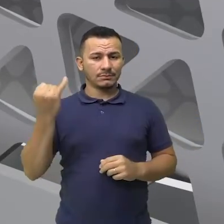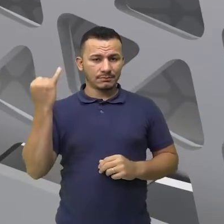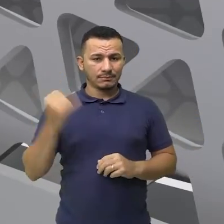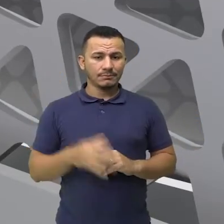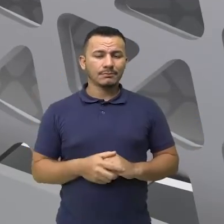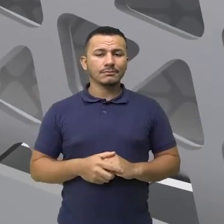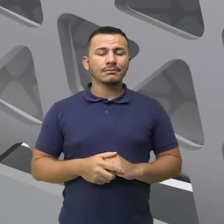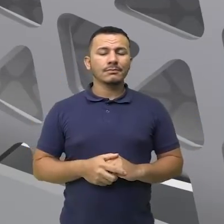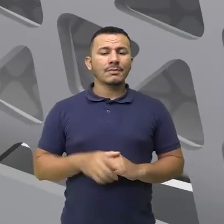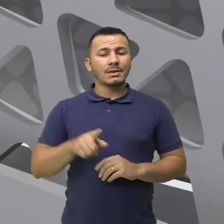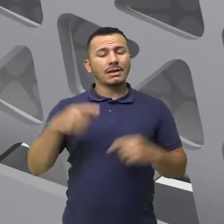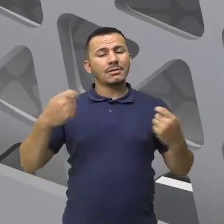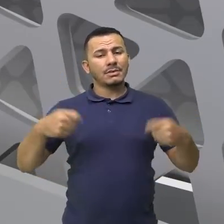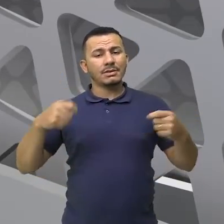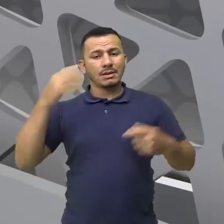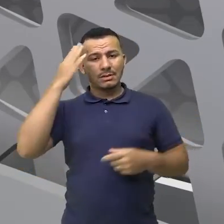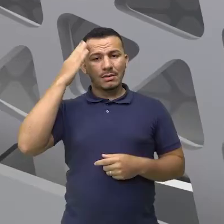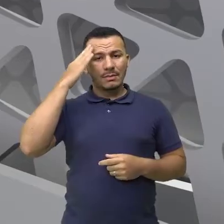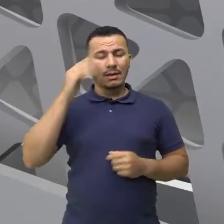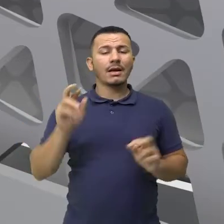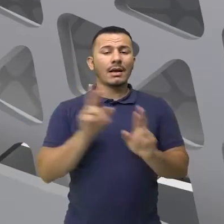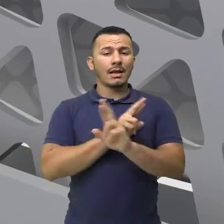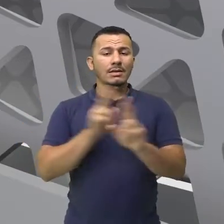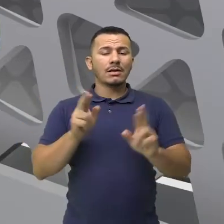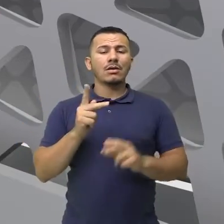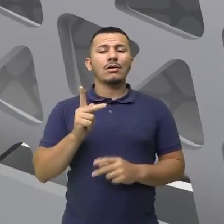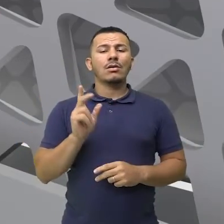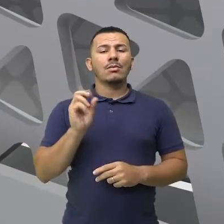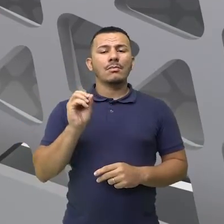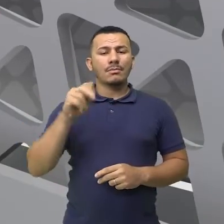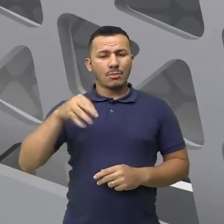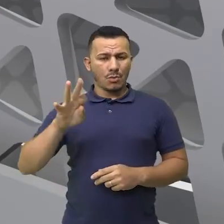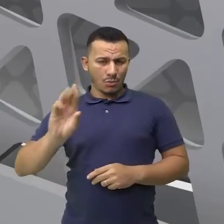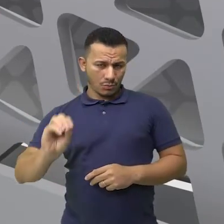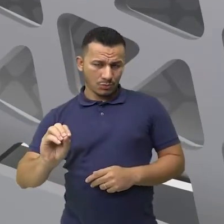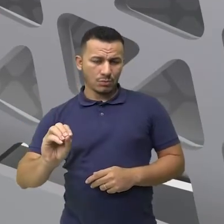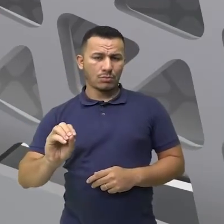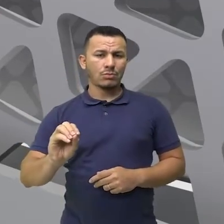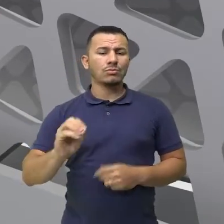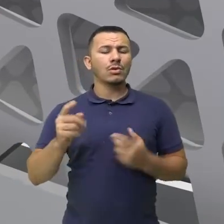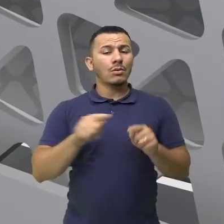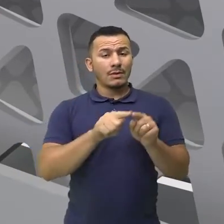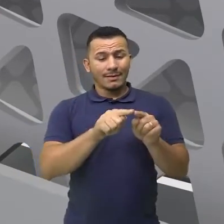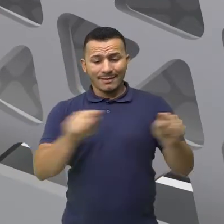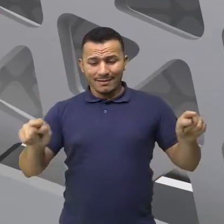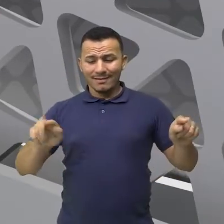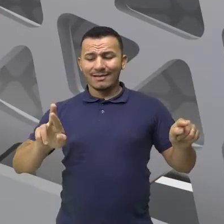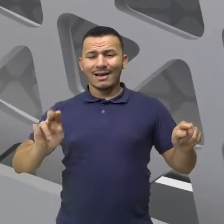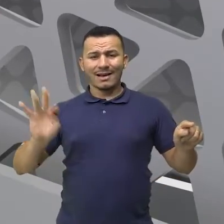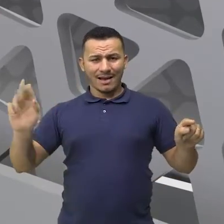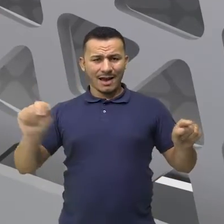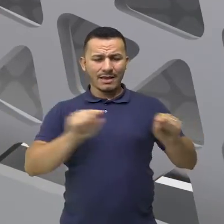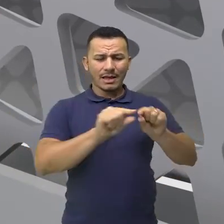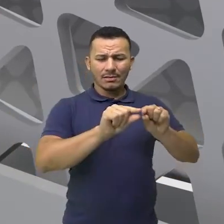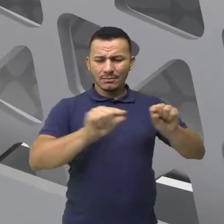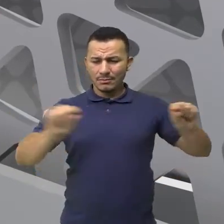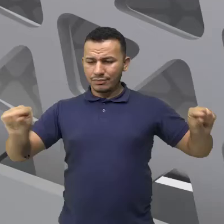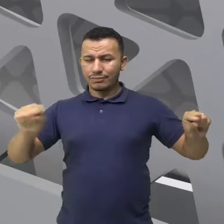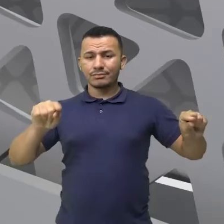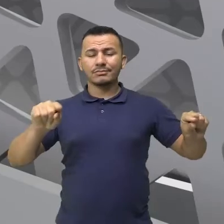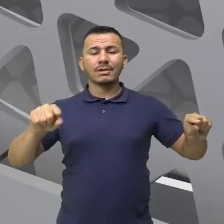importantes. Você saber, né, associar pontos. E é comum na reta numérica